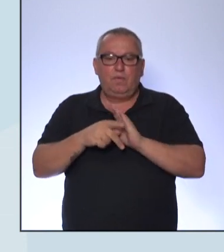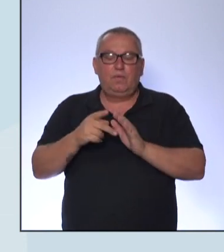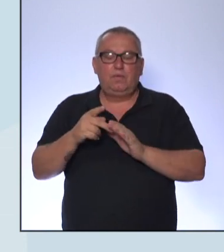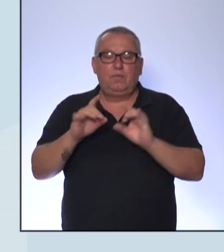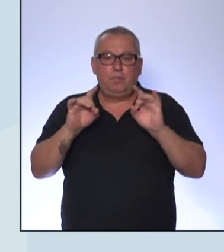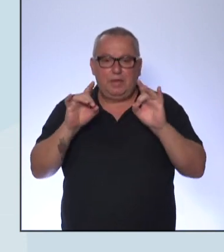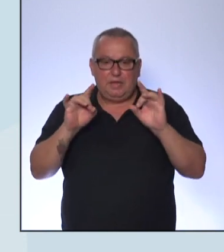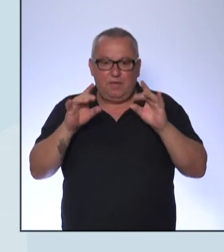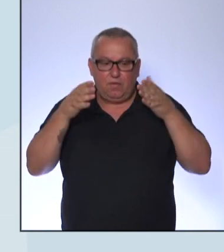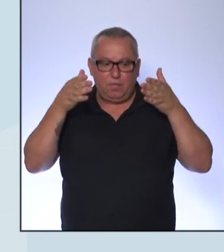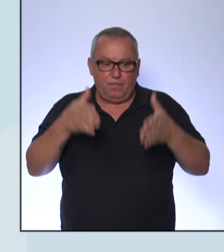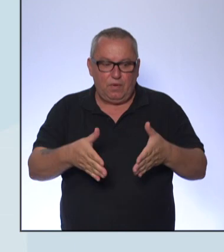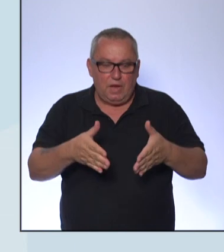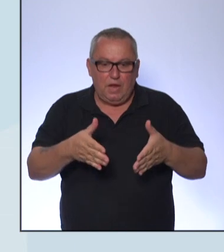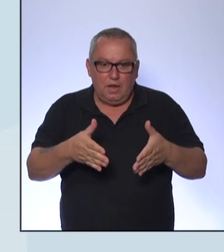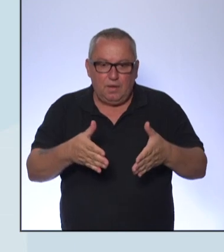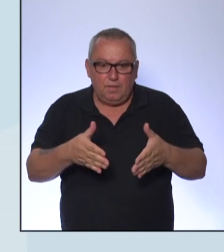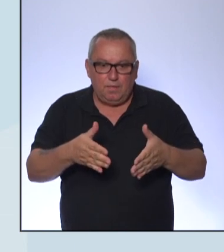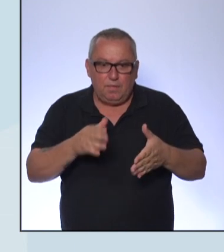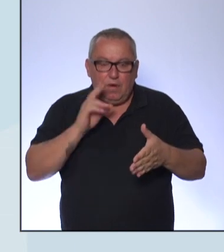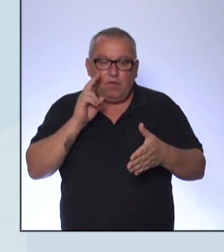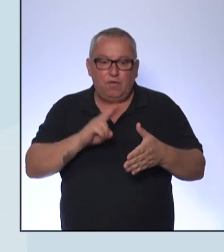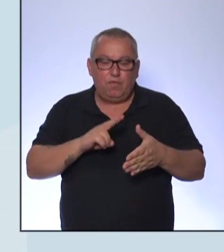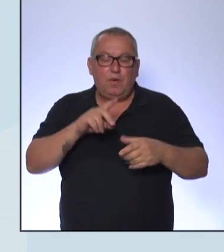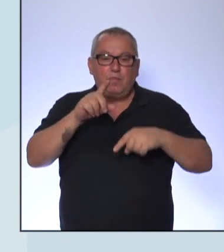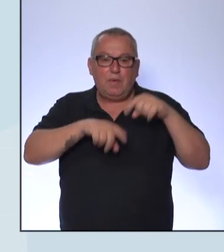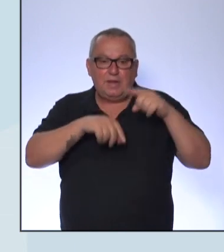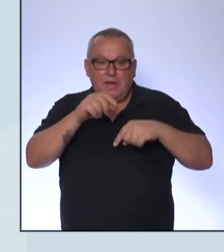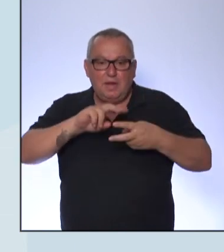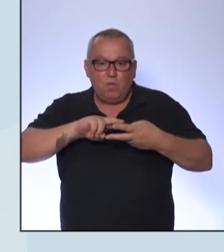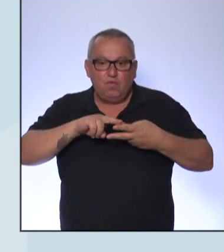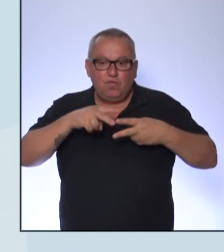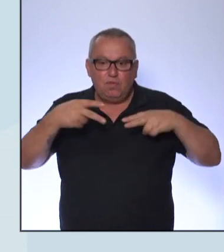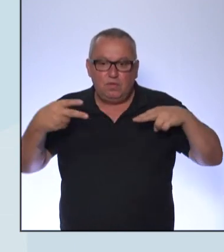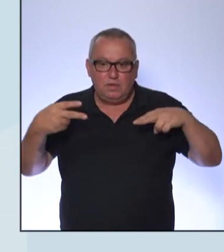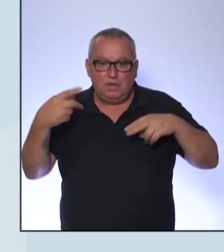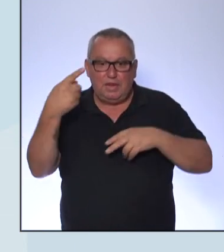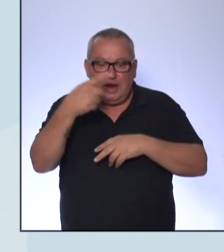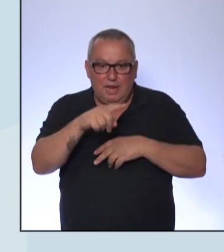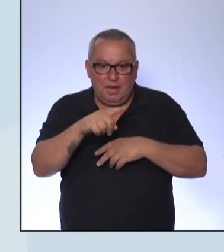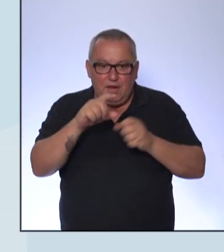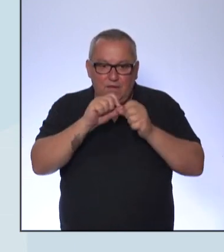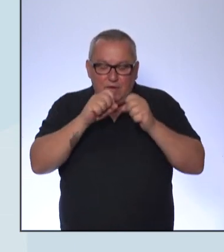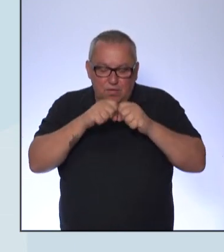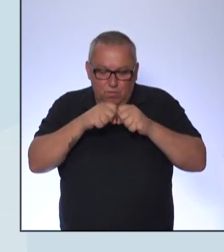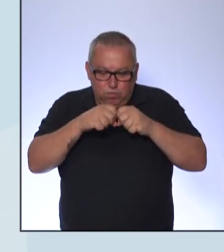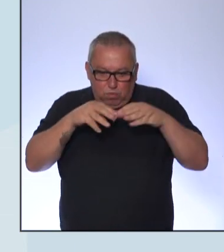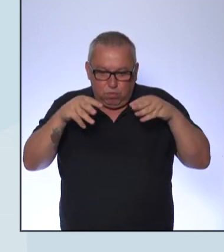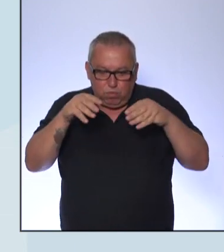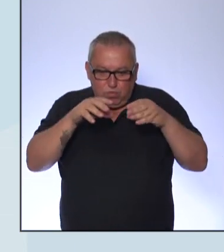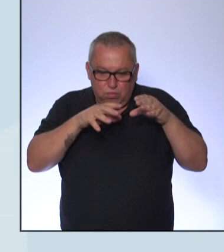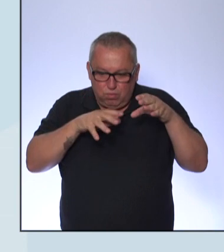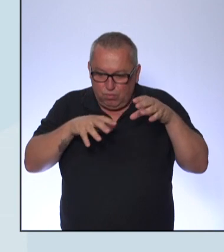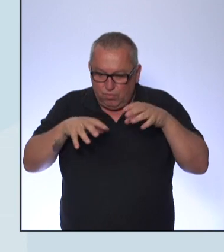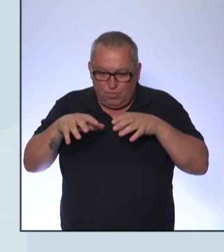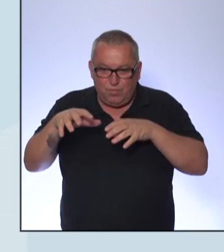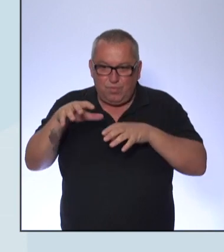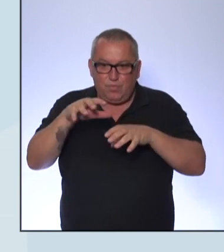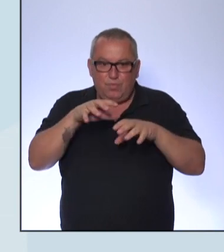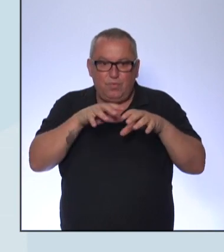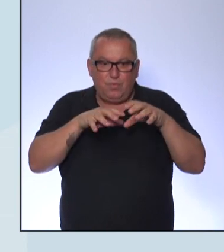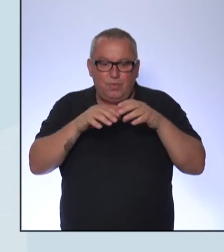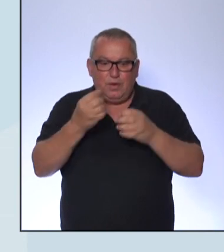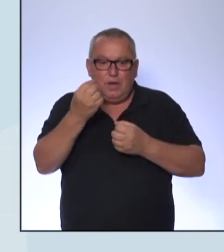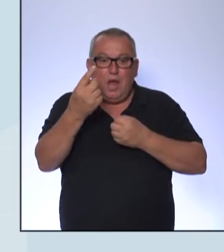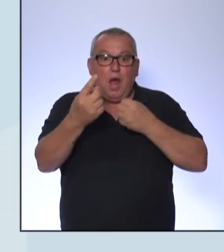a gente consegue observar que o material genético dessa bactéria ele fica disperso, né, nesse citoplasma, e, em